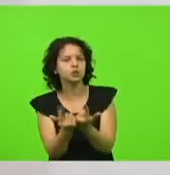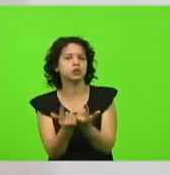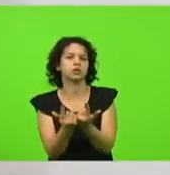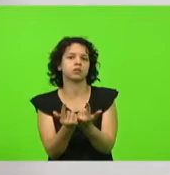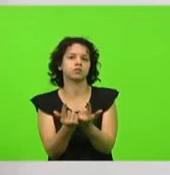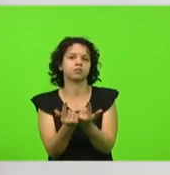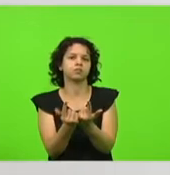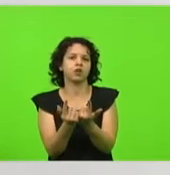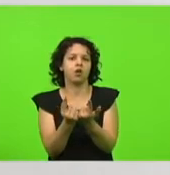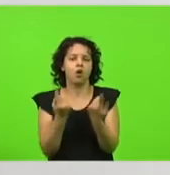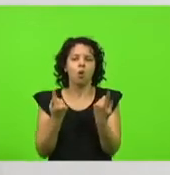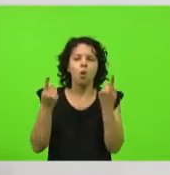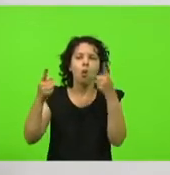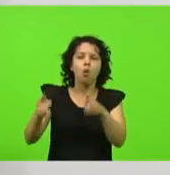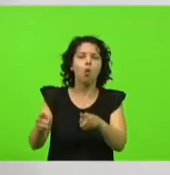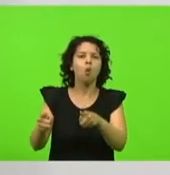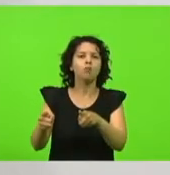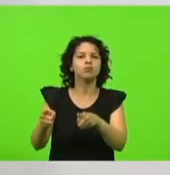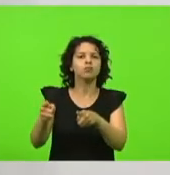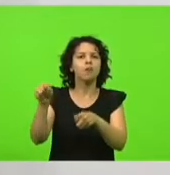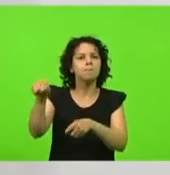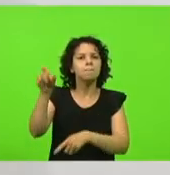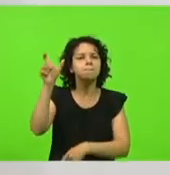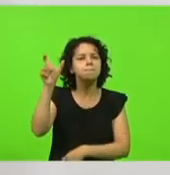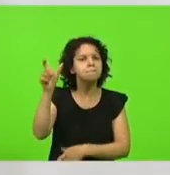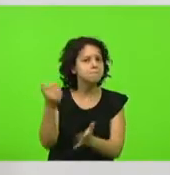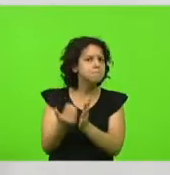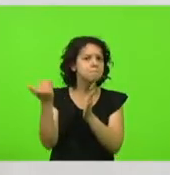para combater um mal maior ainda,